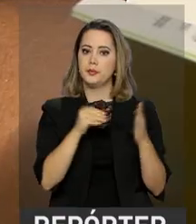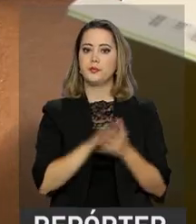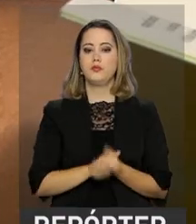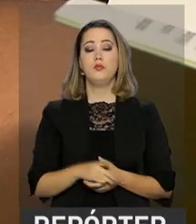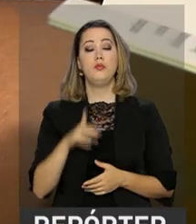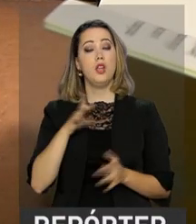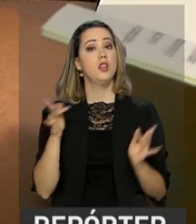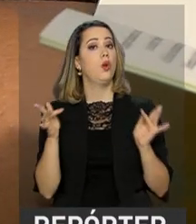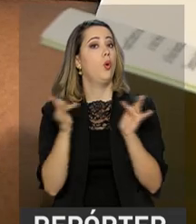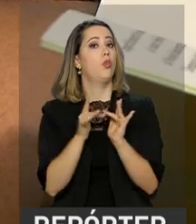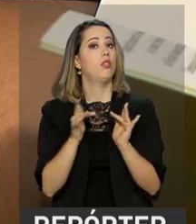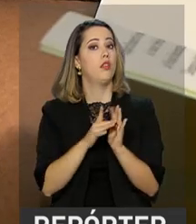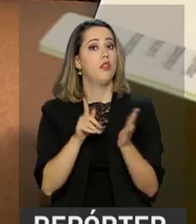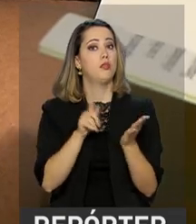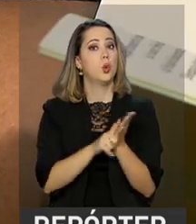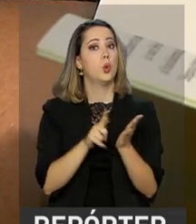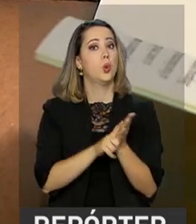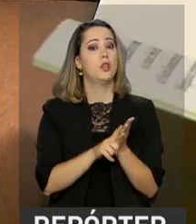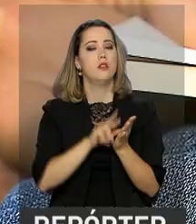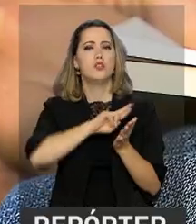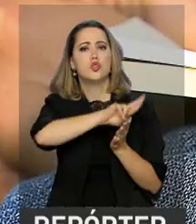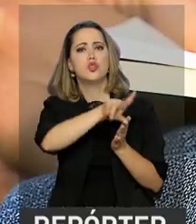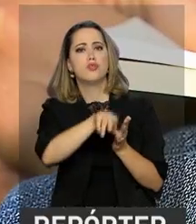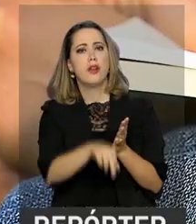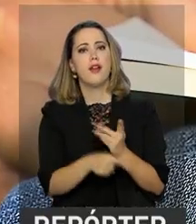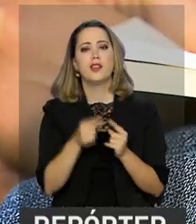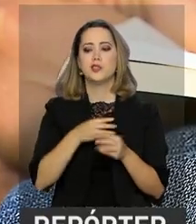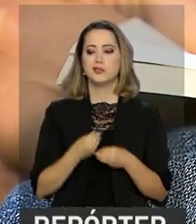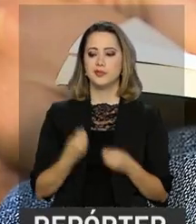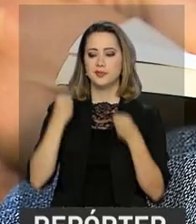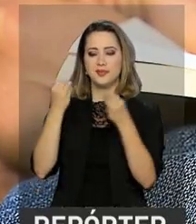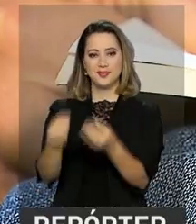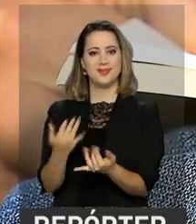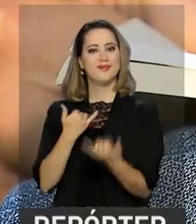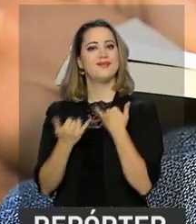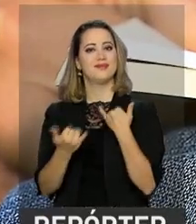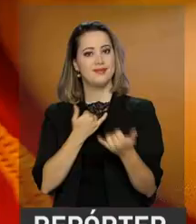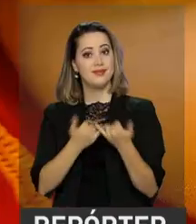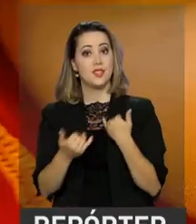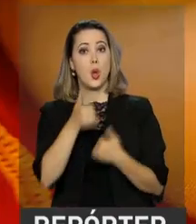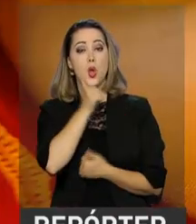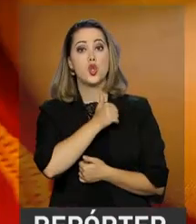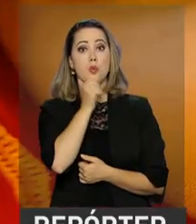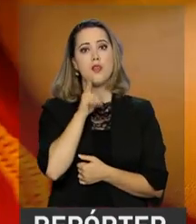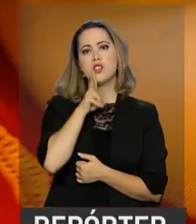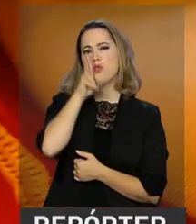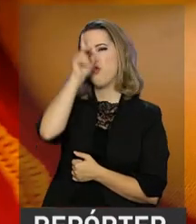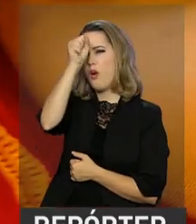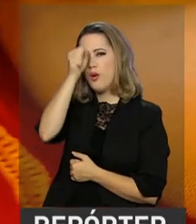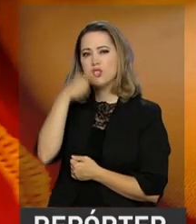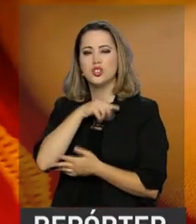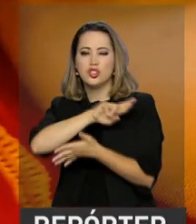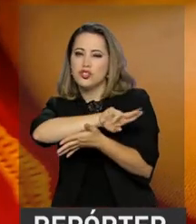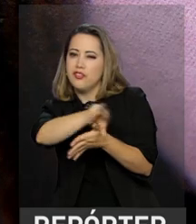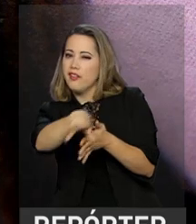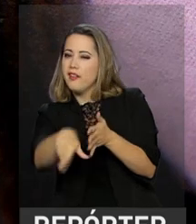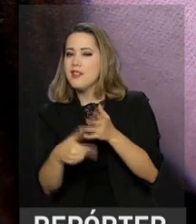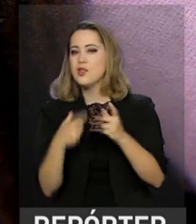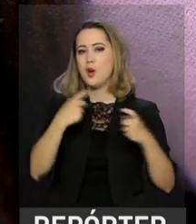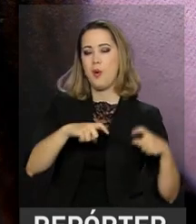livros de vários estilos literários que trazem exemplos de mulheres fortes de diferentes